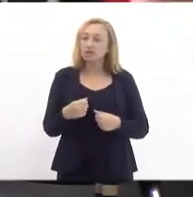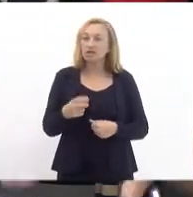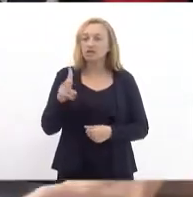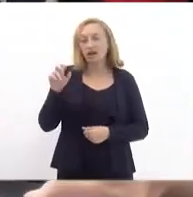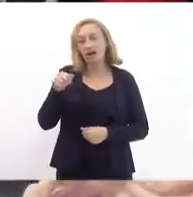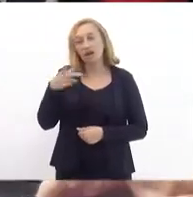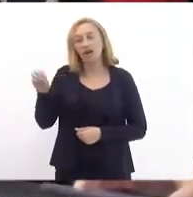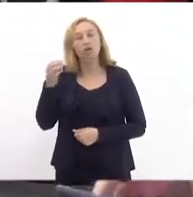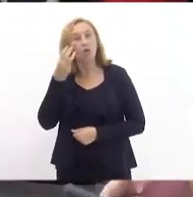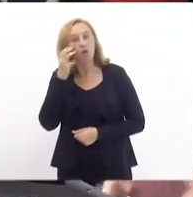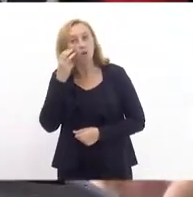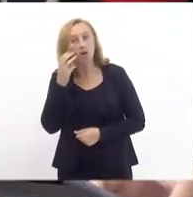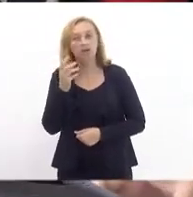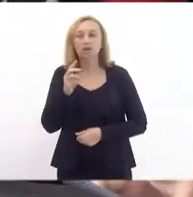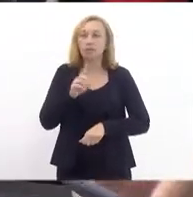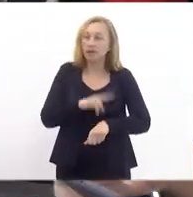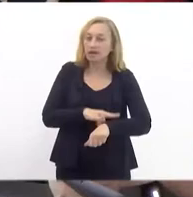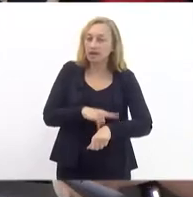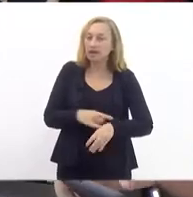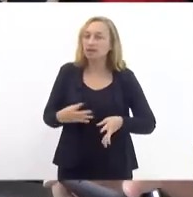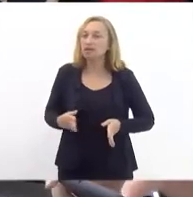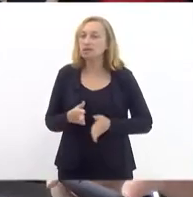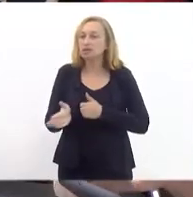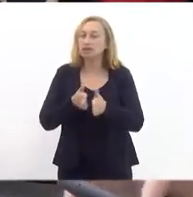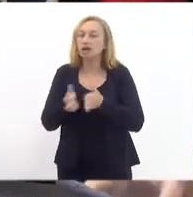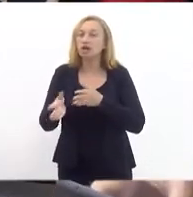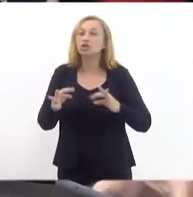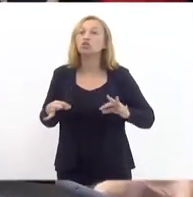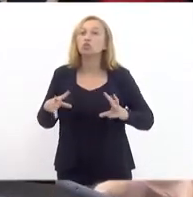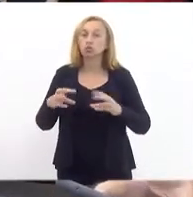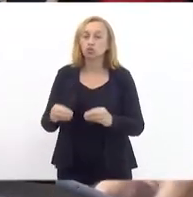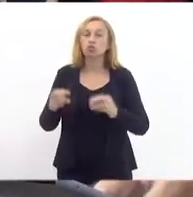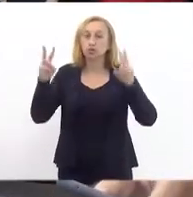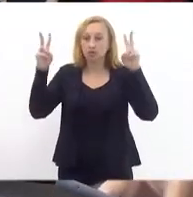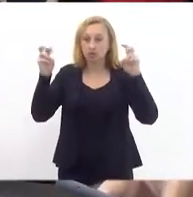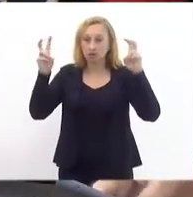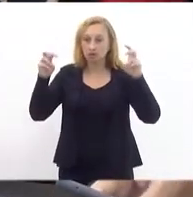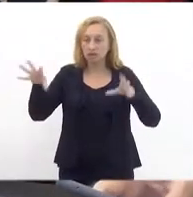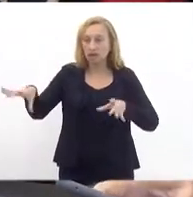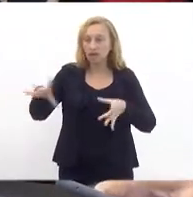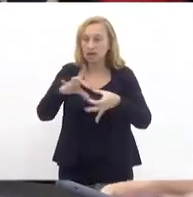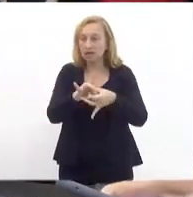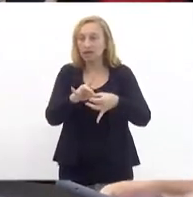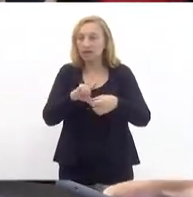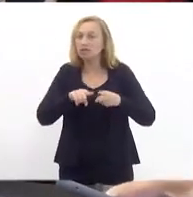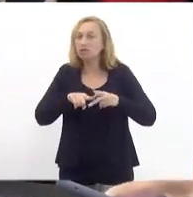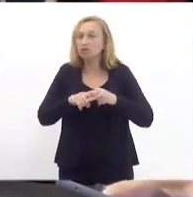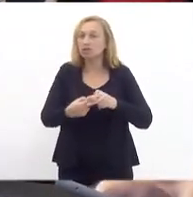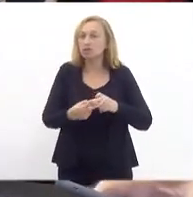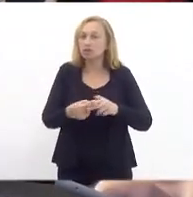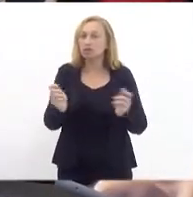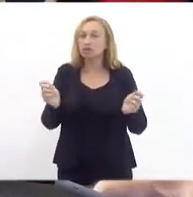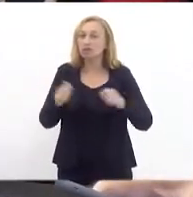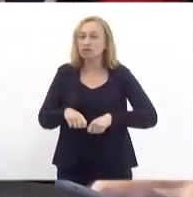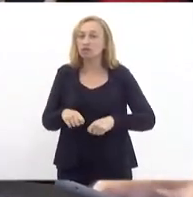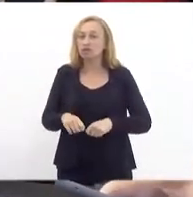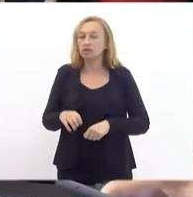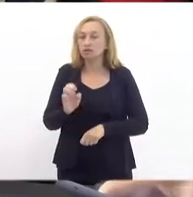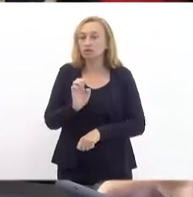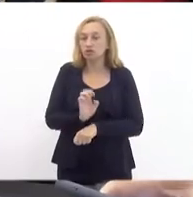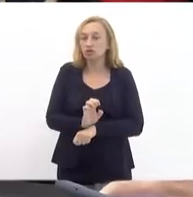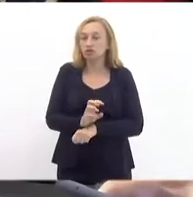sobre a acessibilidade, né? Porque isso tudo está ligado ao reajuste e às compensações que o Estado vai